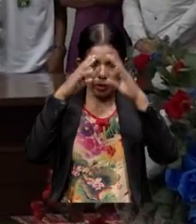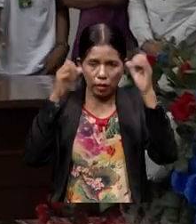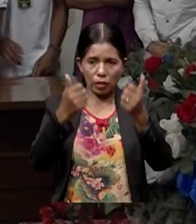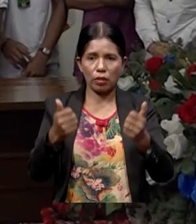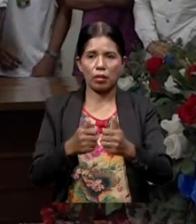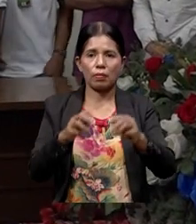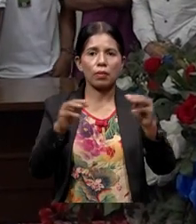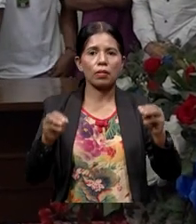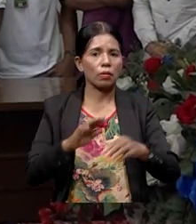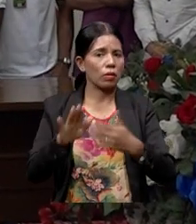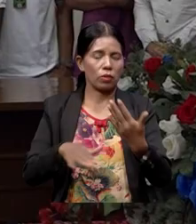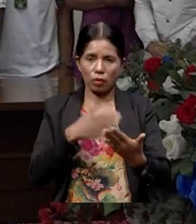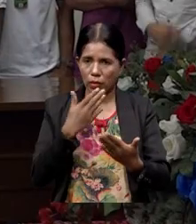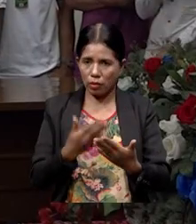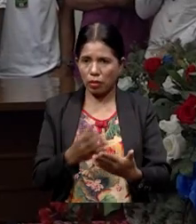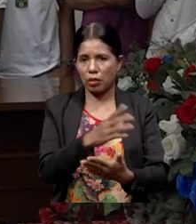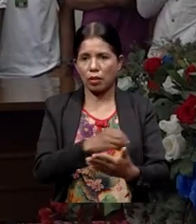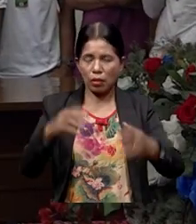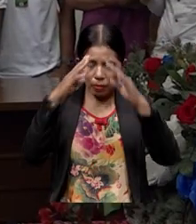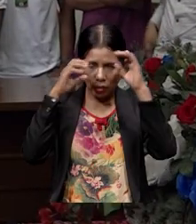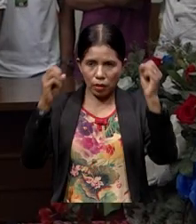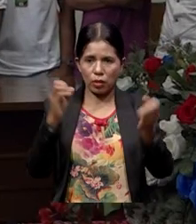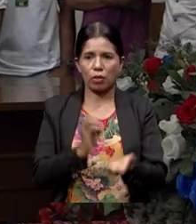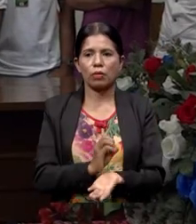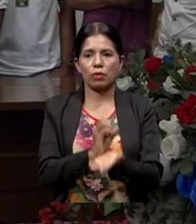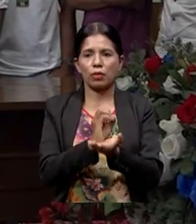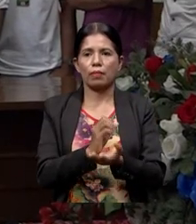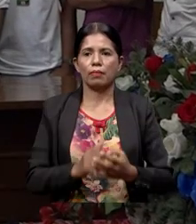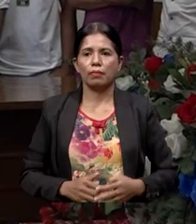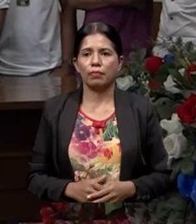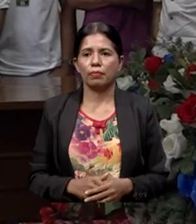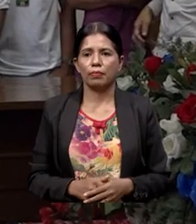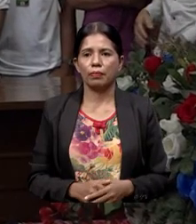autoridade município Rotu Rotu, no presidente Raioá, equipa cobertura, Gemen.